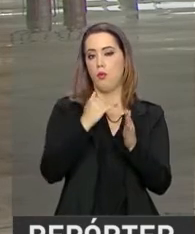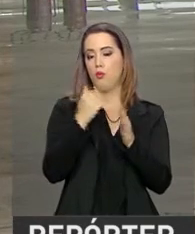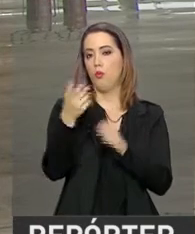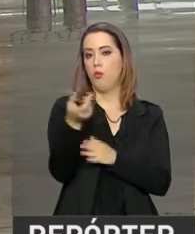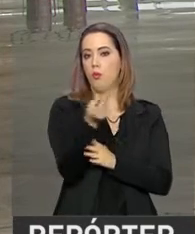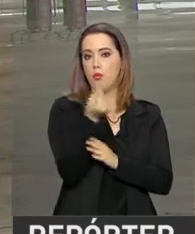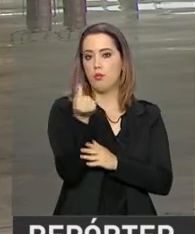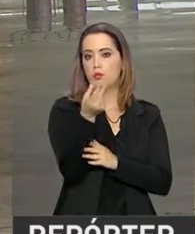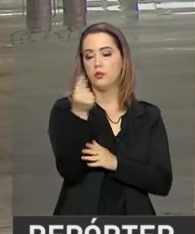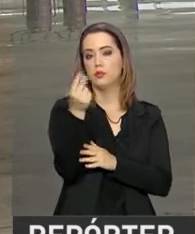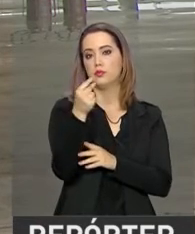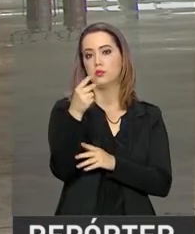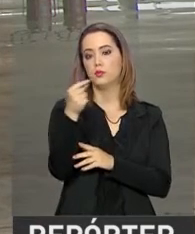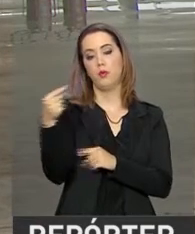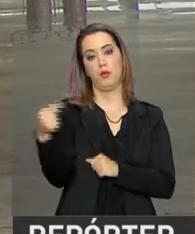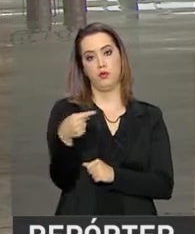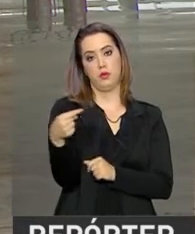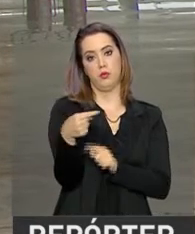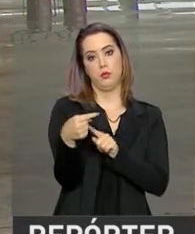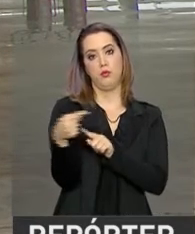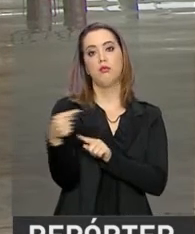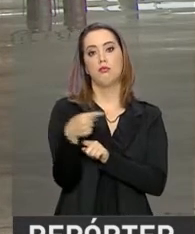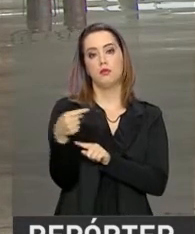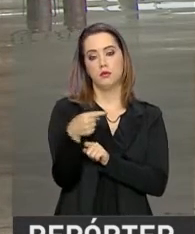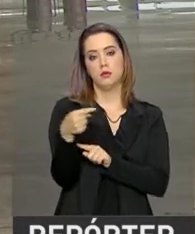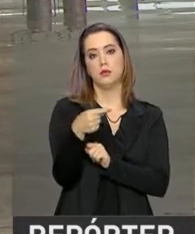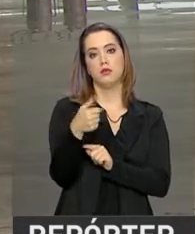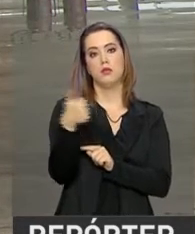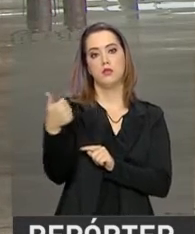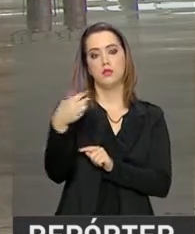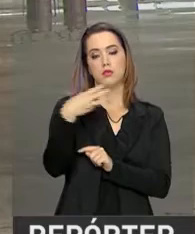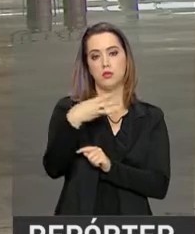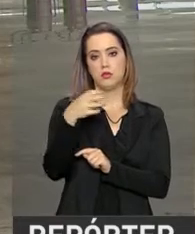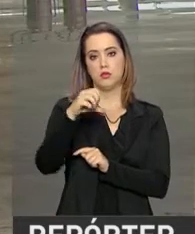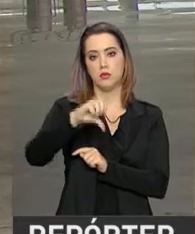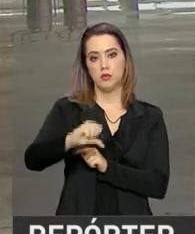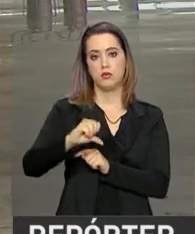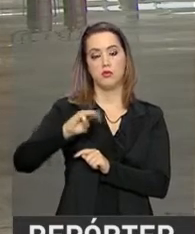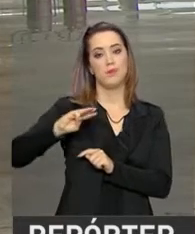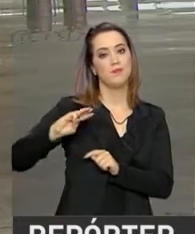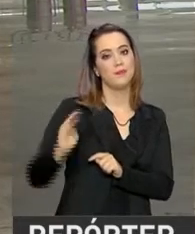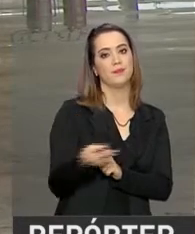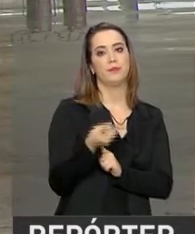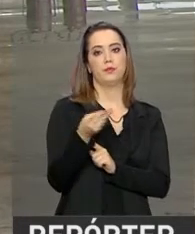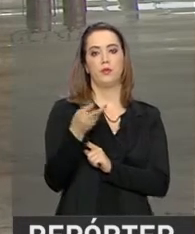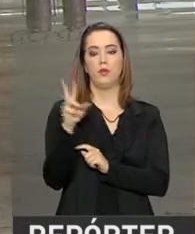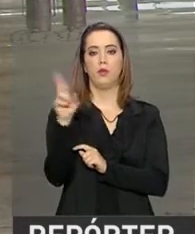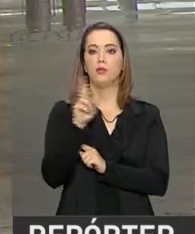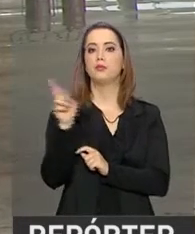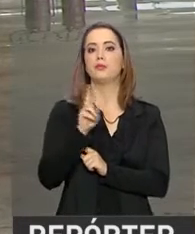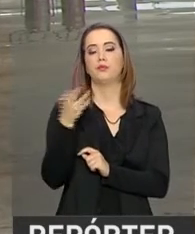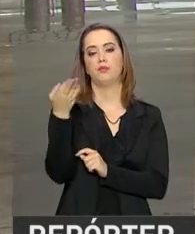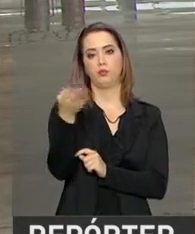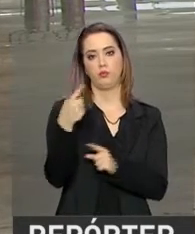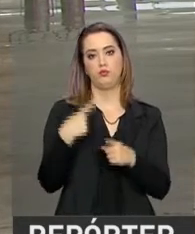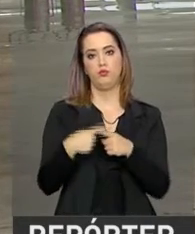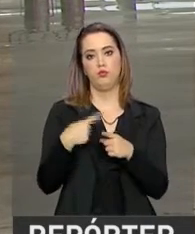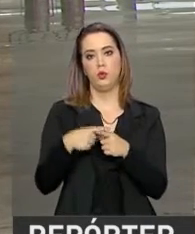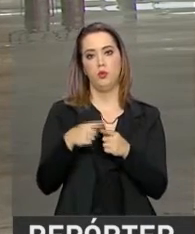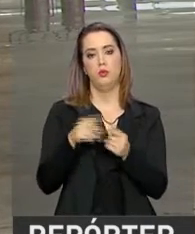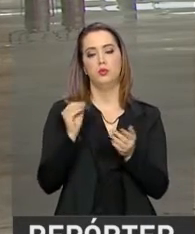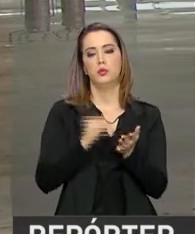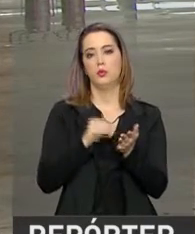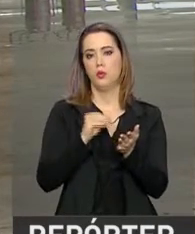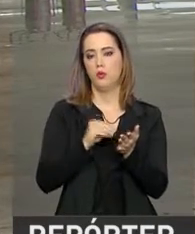em grande parte pela queda na arrecadação de impostos. Encerrada a sessão do Congresso Nacional, inicia-se a sessão